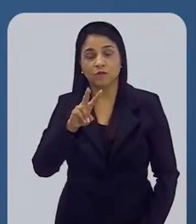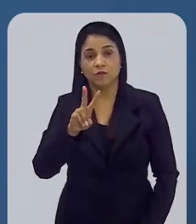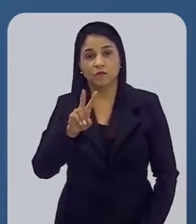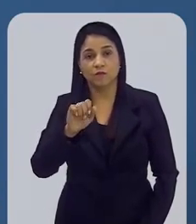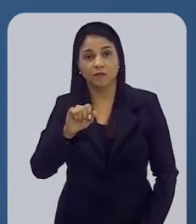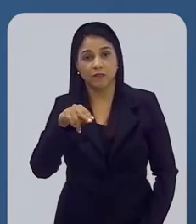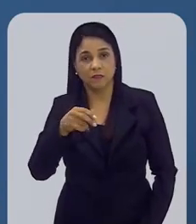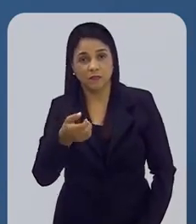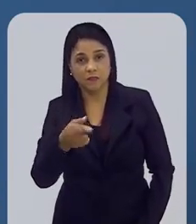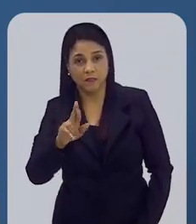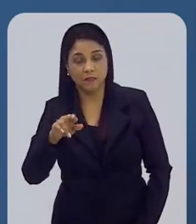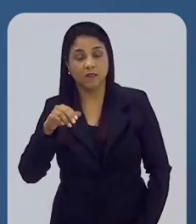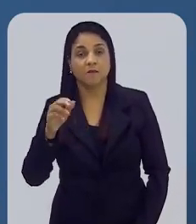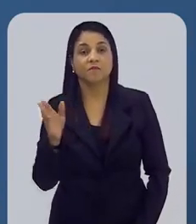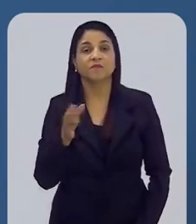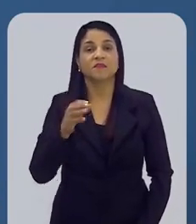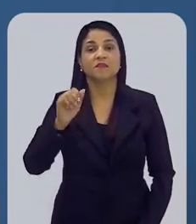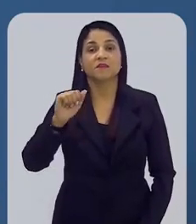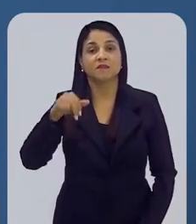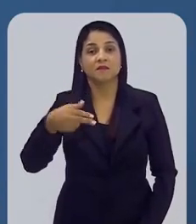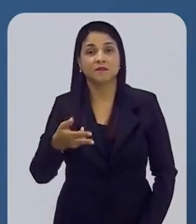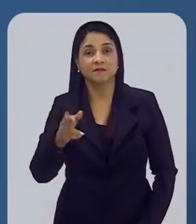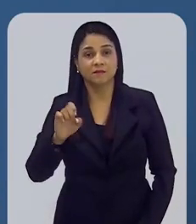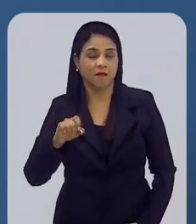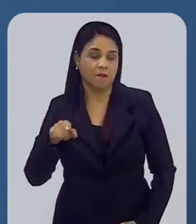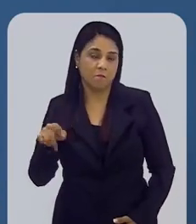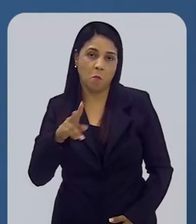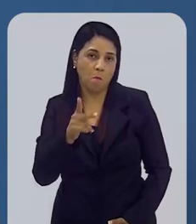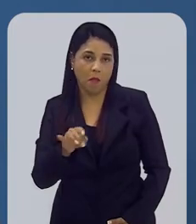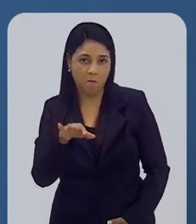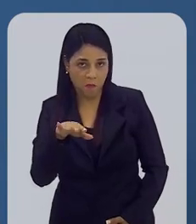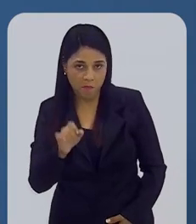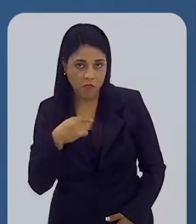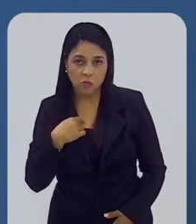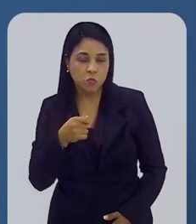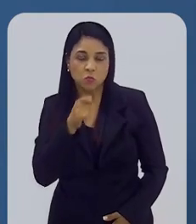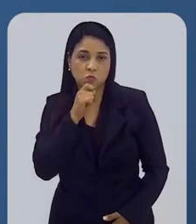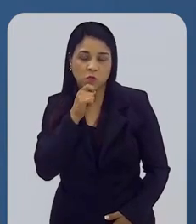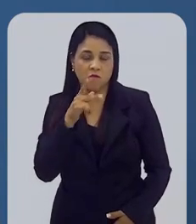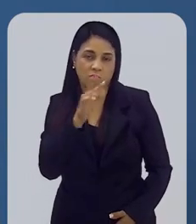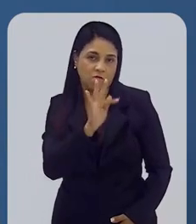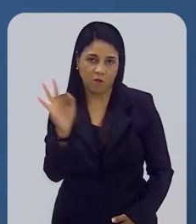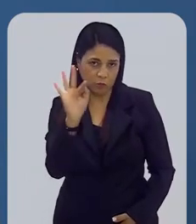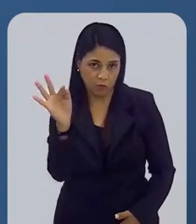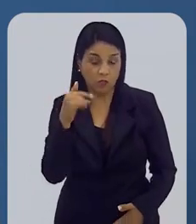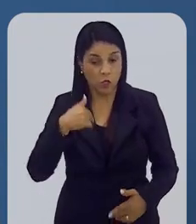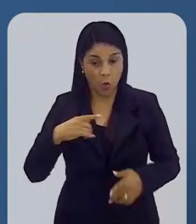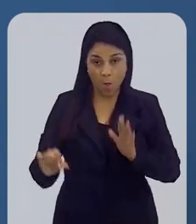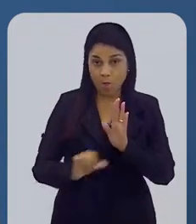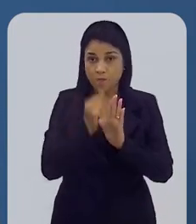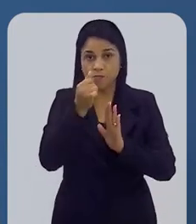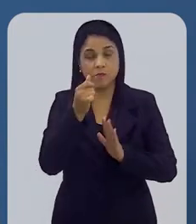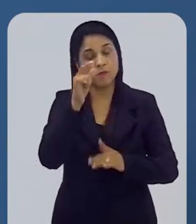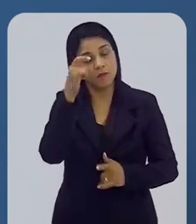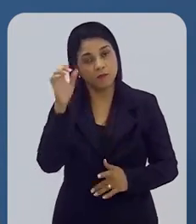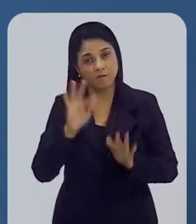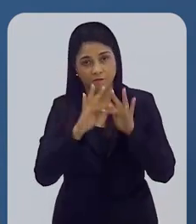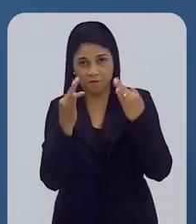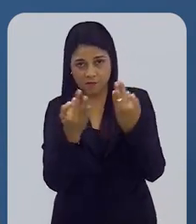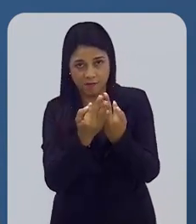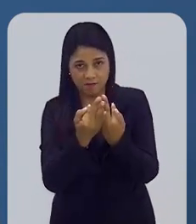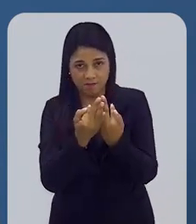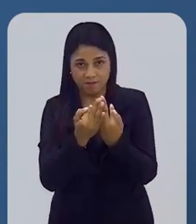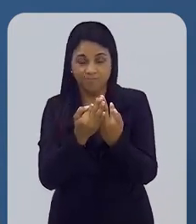pais, eles não tiveram a possibilidade, eu sou a primeira pessoa da família a cursar o ensino superior. Então, eu preciso muito falar